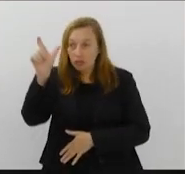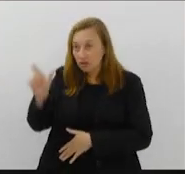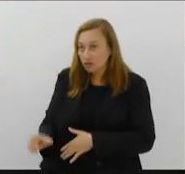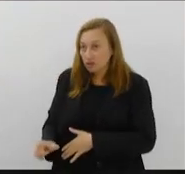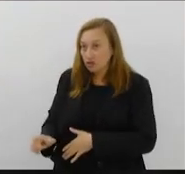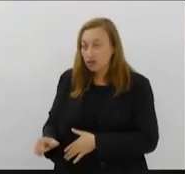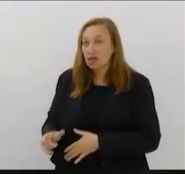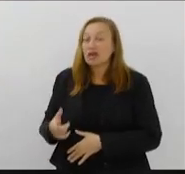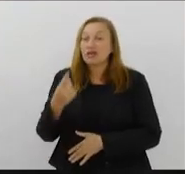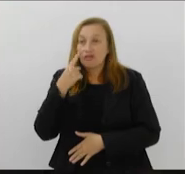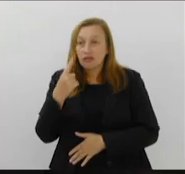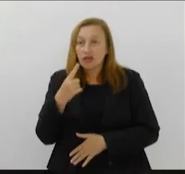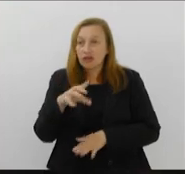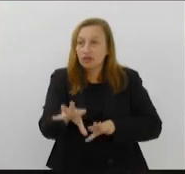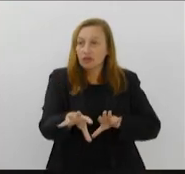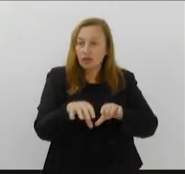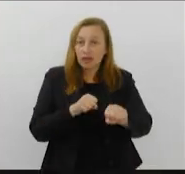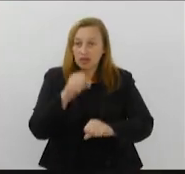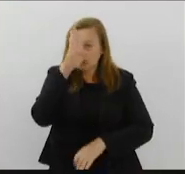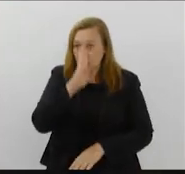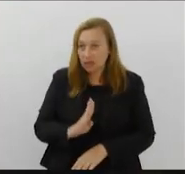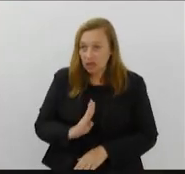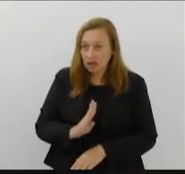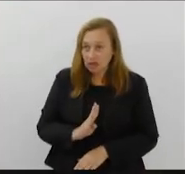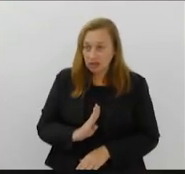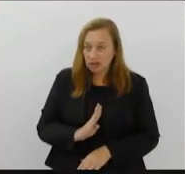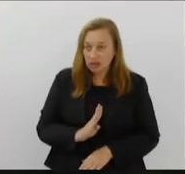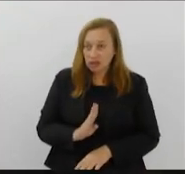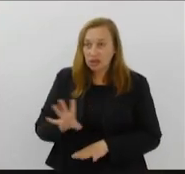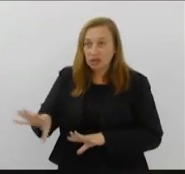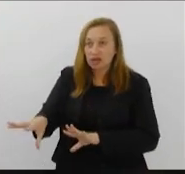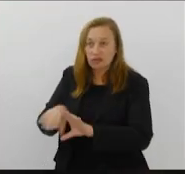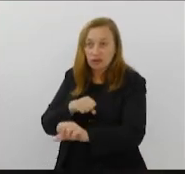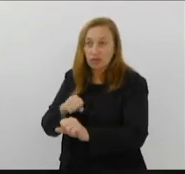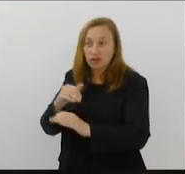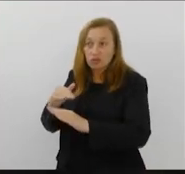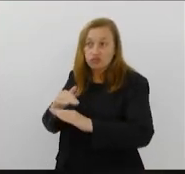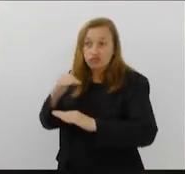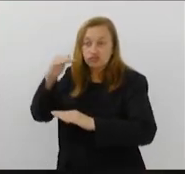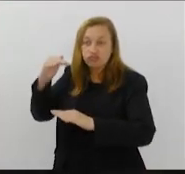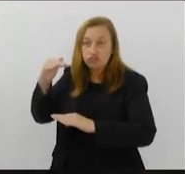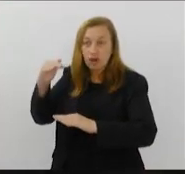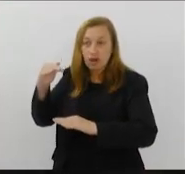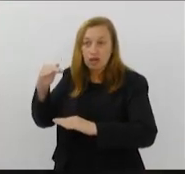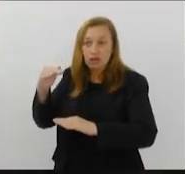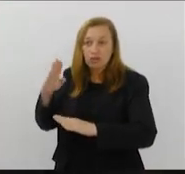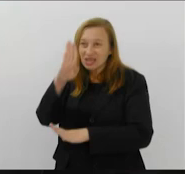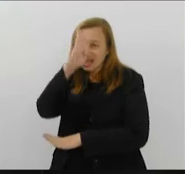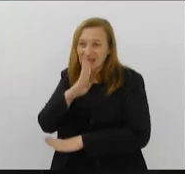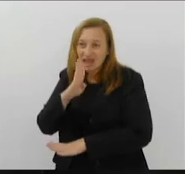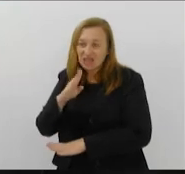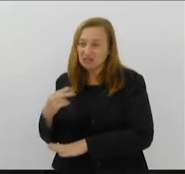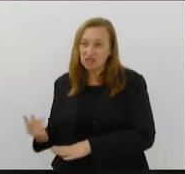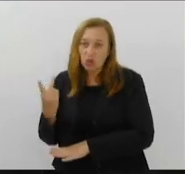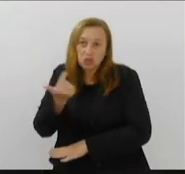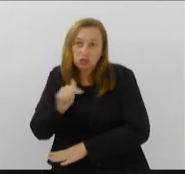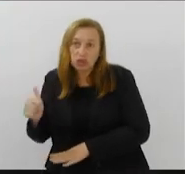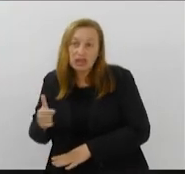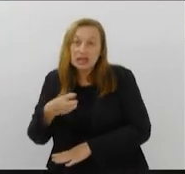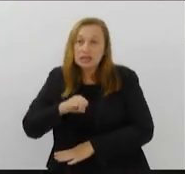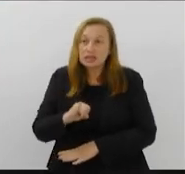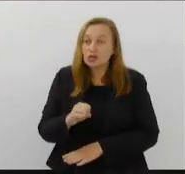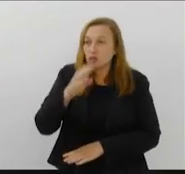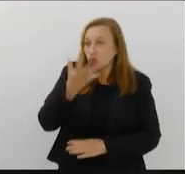que se o jovem passou por uma formação gratuita, e a formação tem aquela máxima, né? Se é uma coisa gratuita, a gente não dá valor. Se um jovem